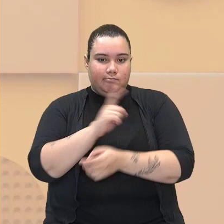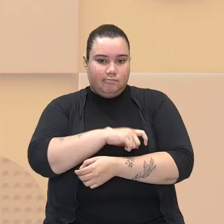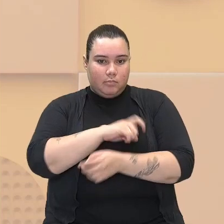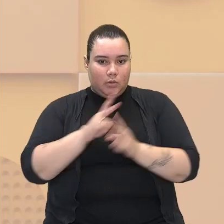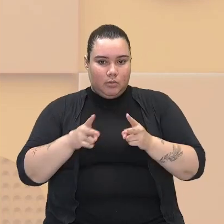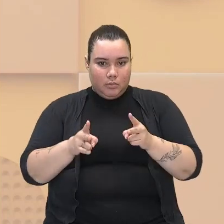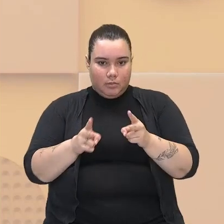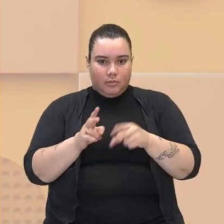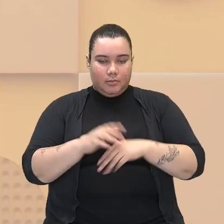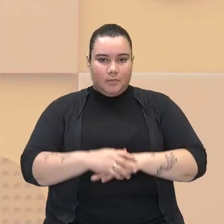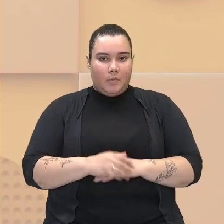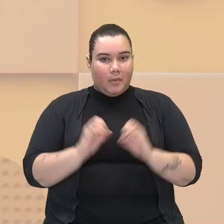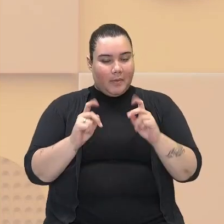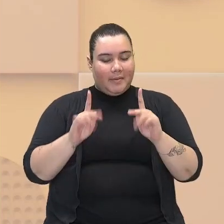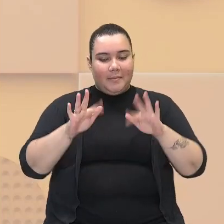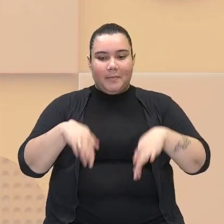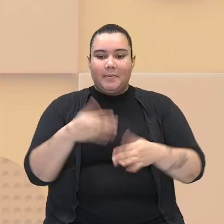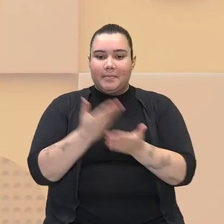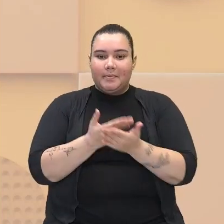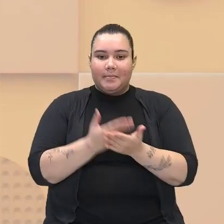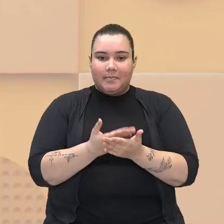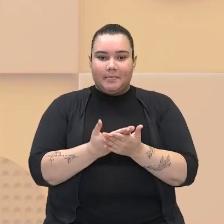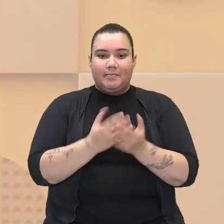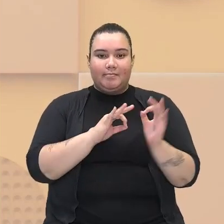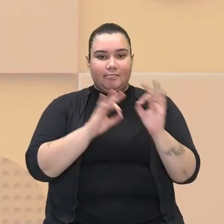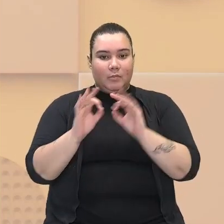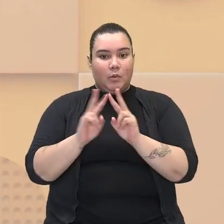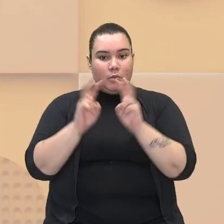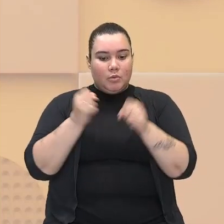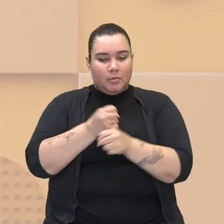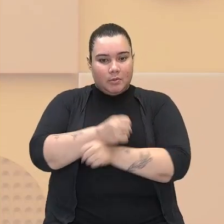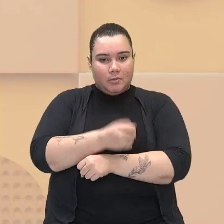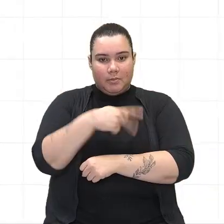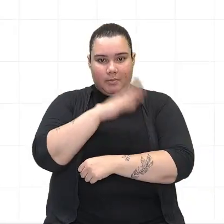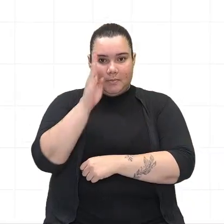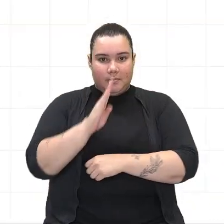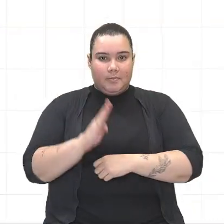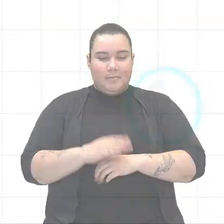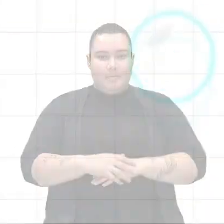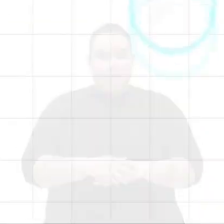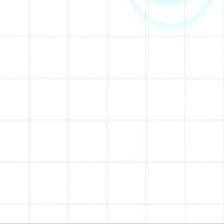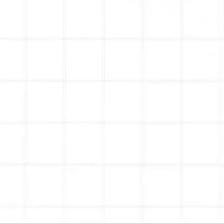escravizados. Muito bem, finalizamos então a nossa aula sobre a escravidão no Brasil.